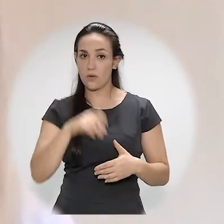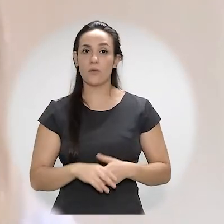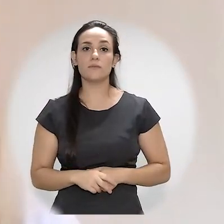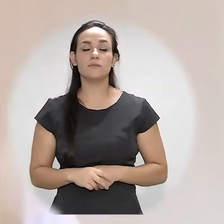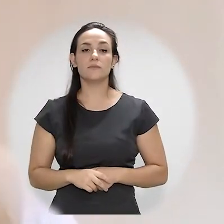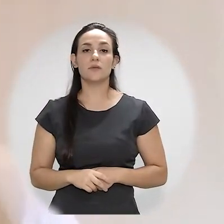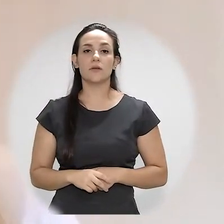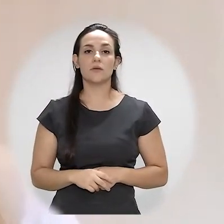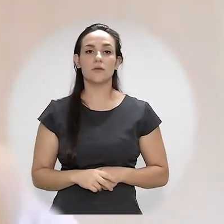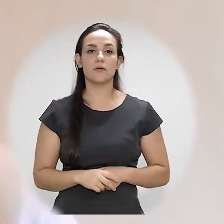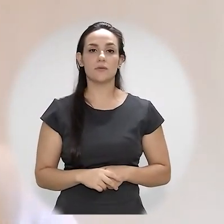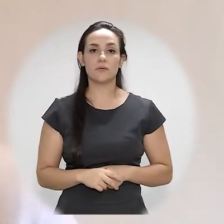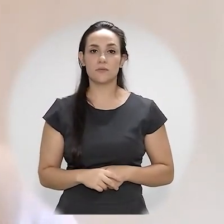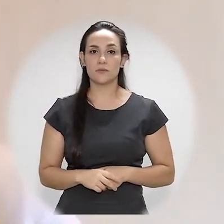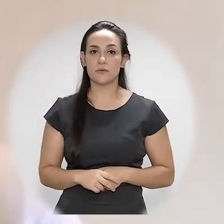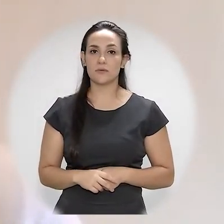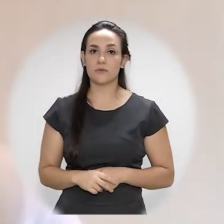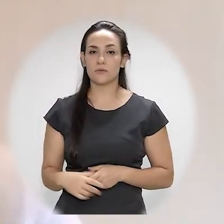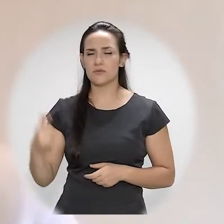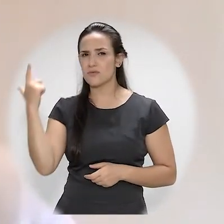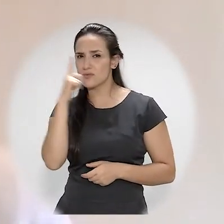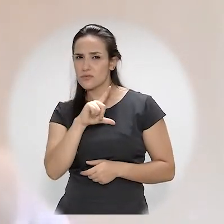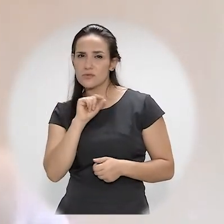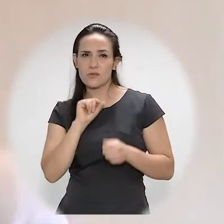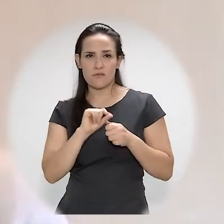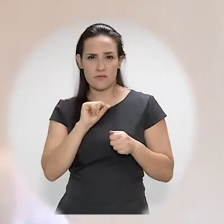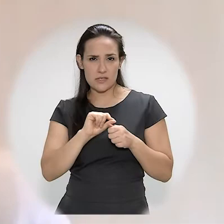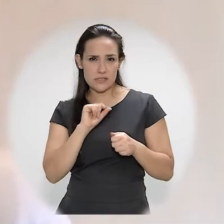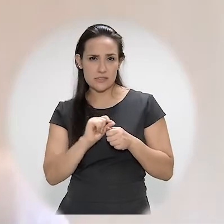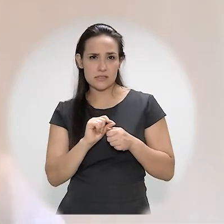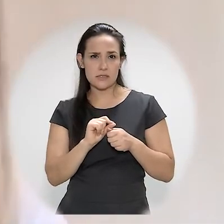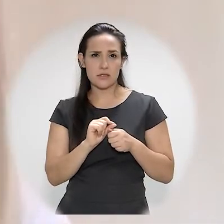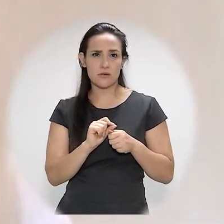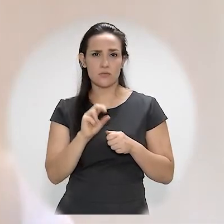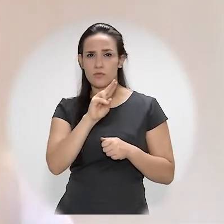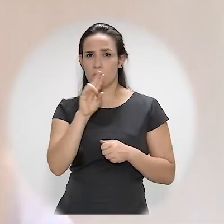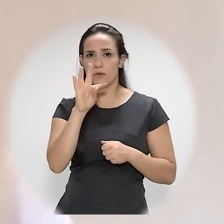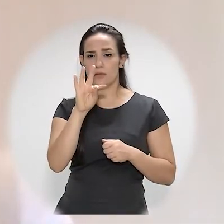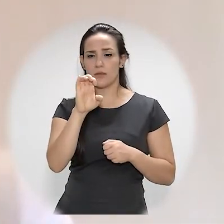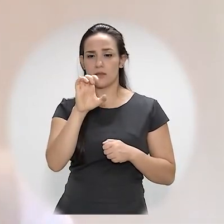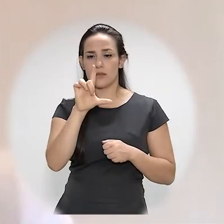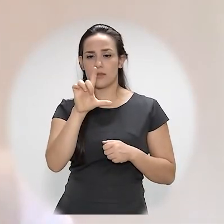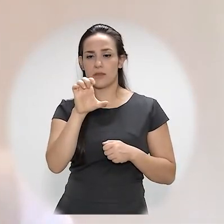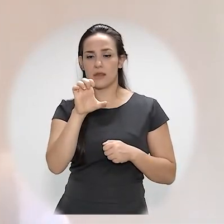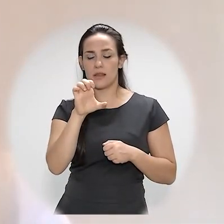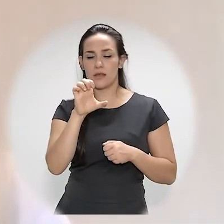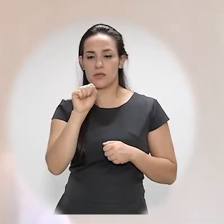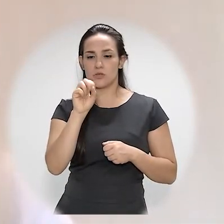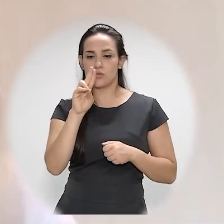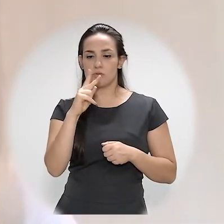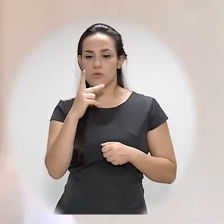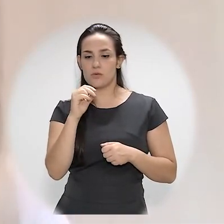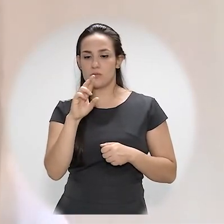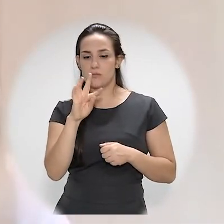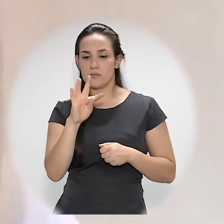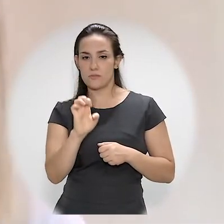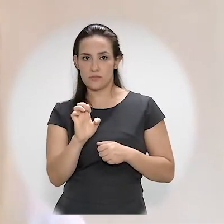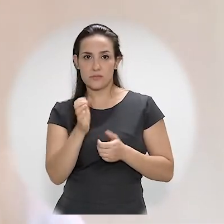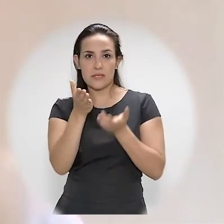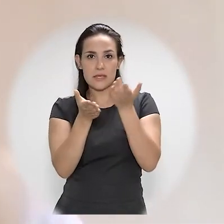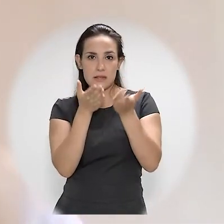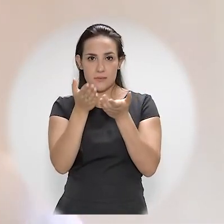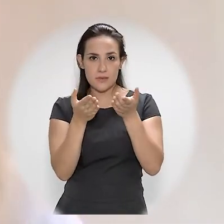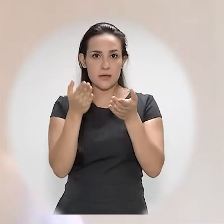de Clínicas, para então desenvolver um suporte, um telesuporte através de